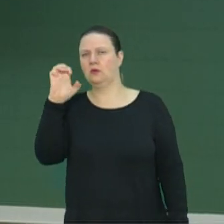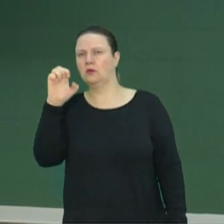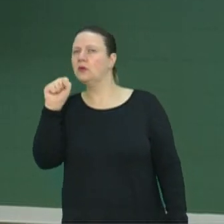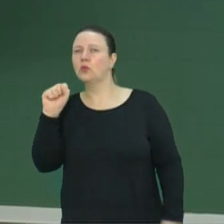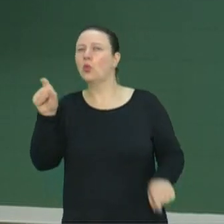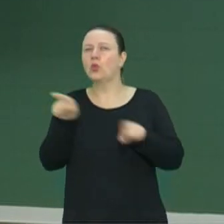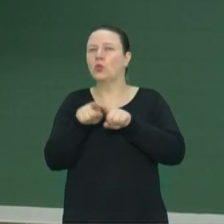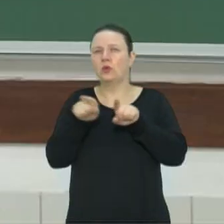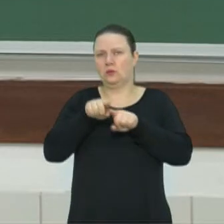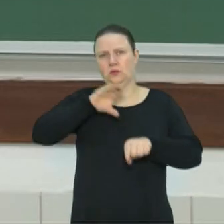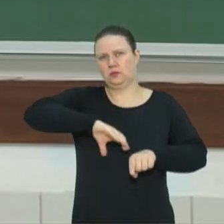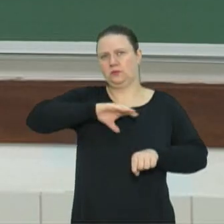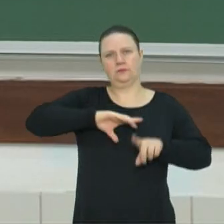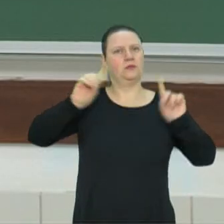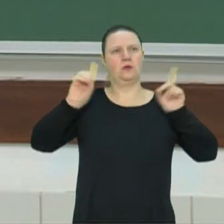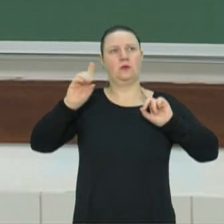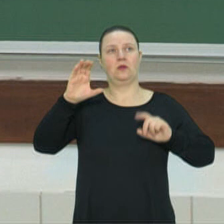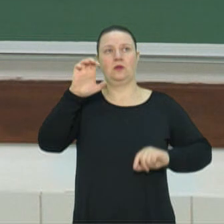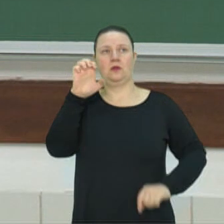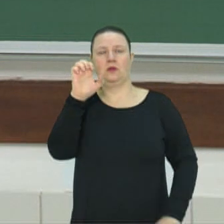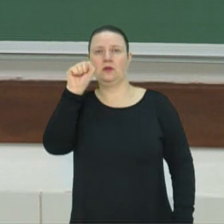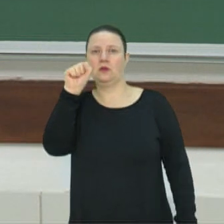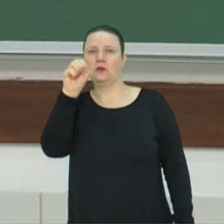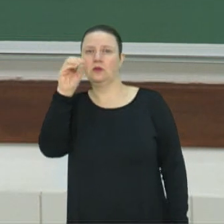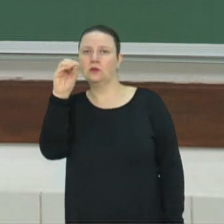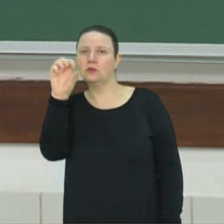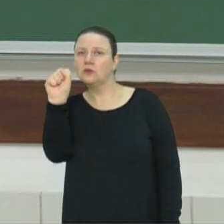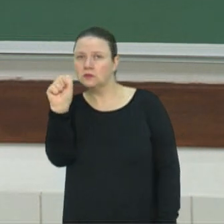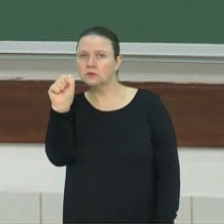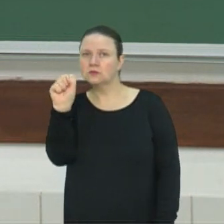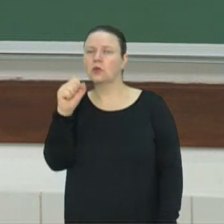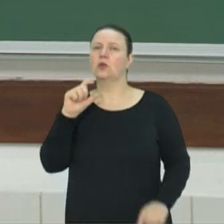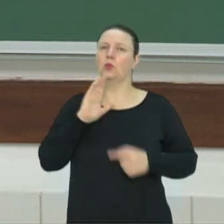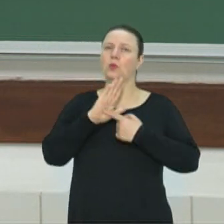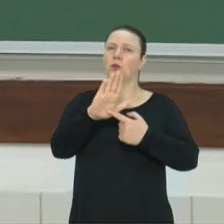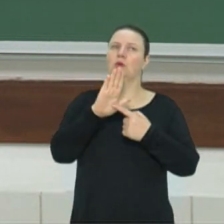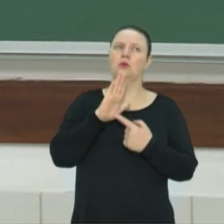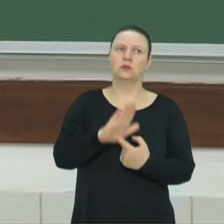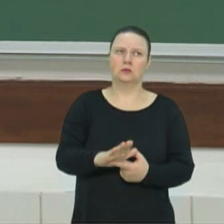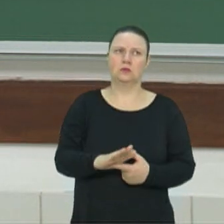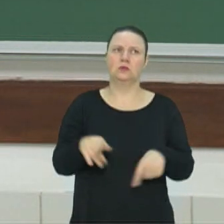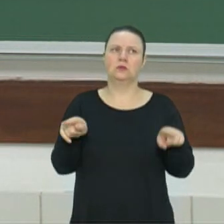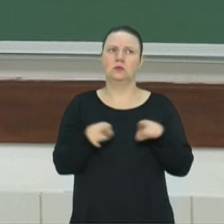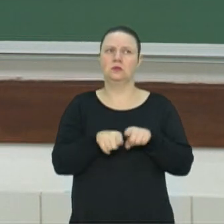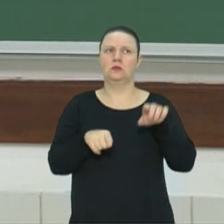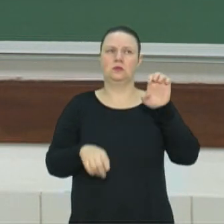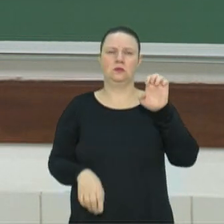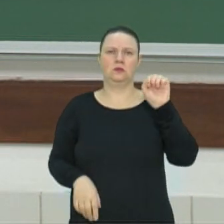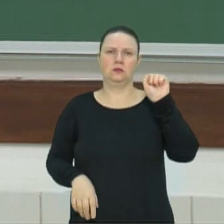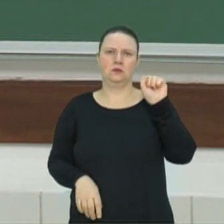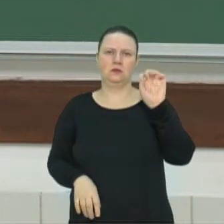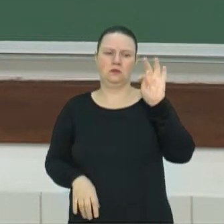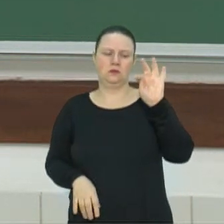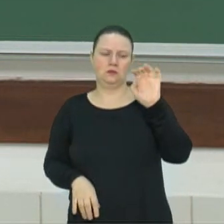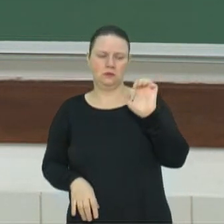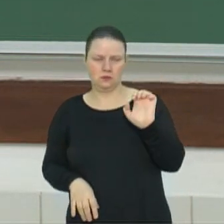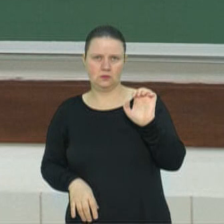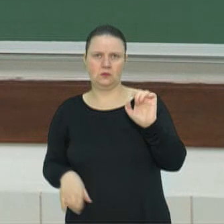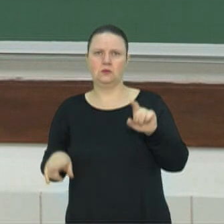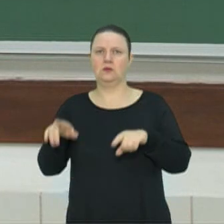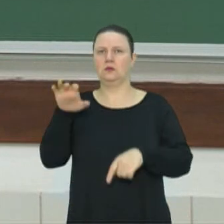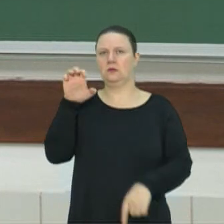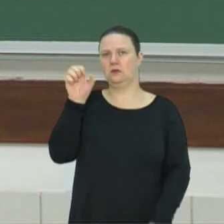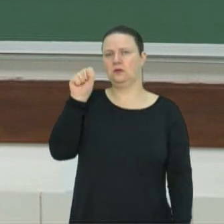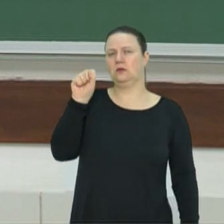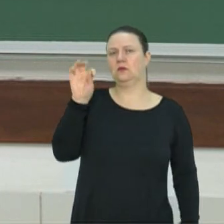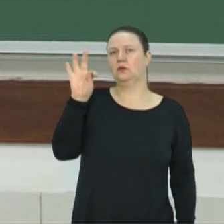esse seria essos. Isso acontece com os outros demonstrativos também. Olha lá, este, plural,